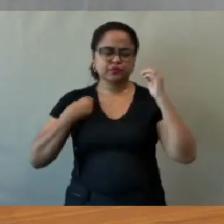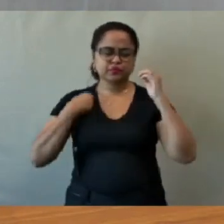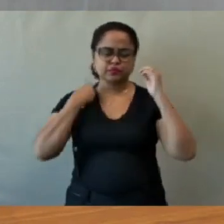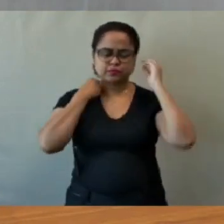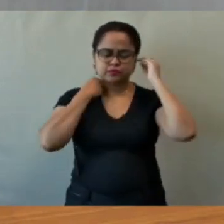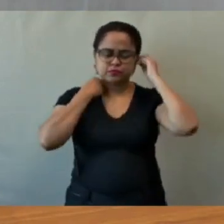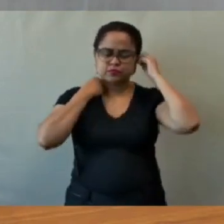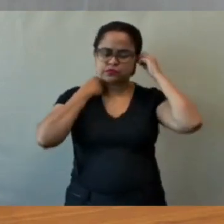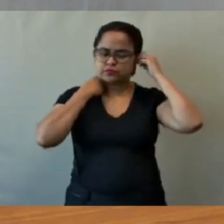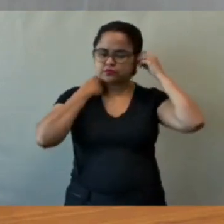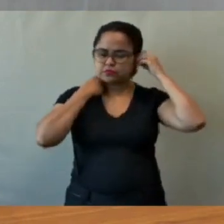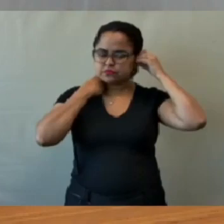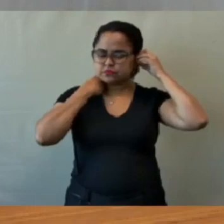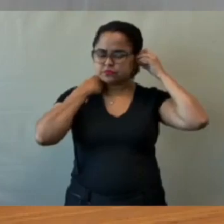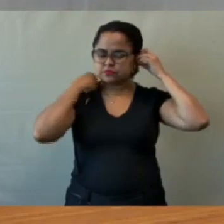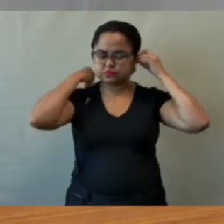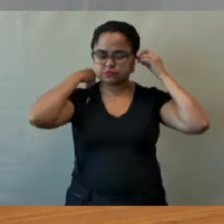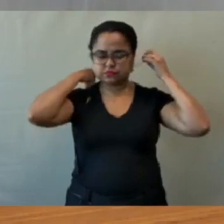É...